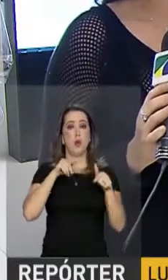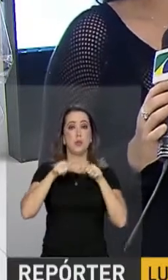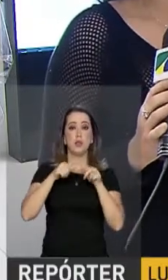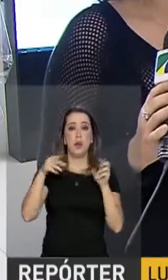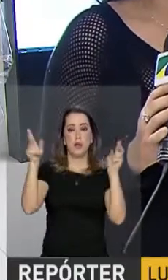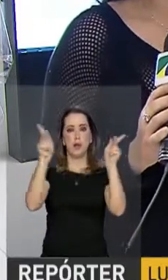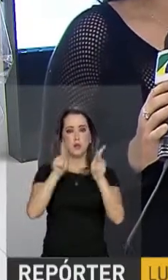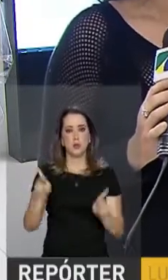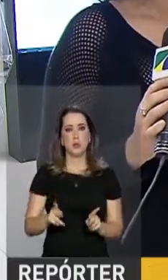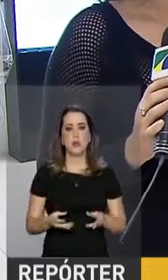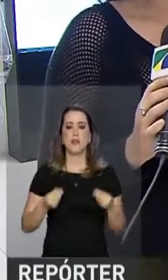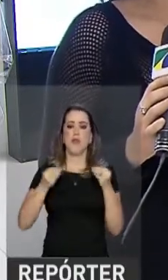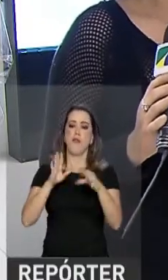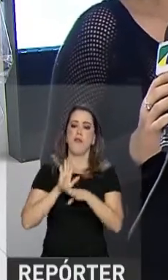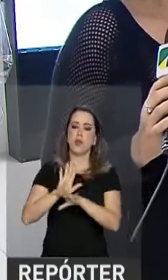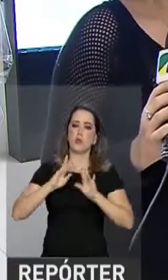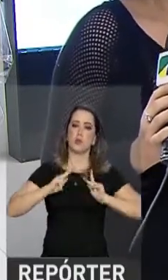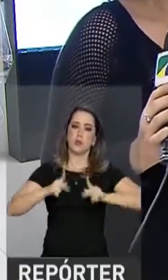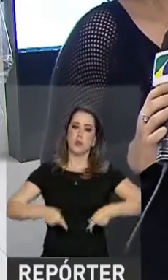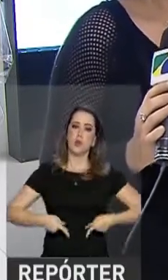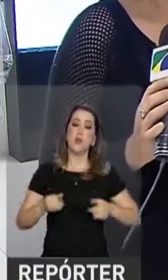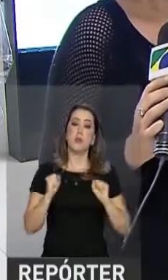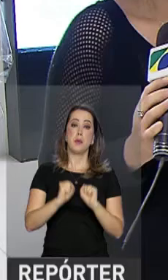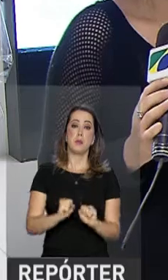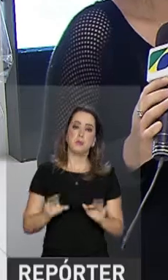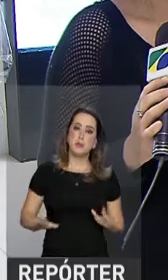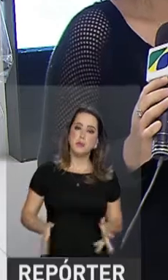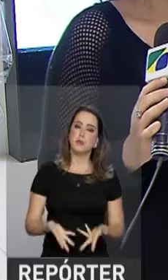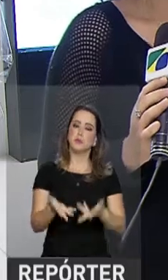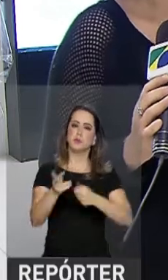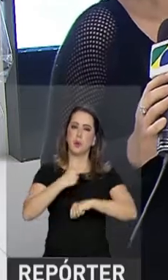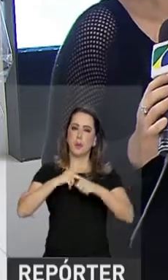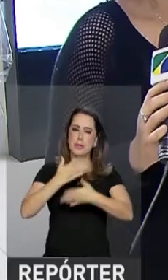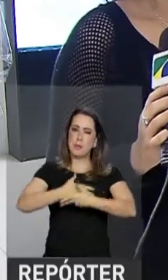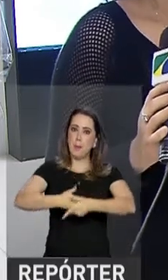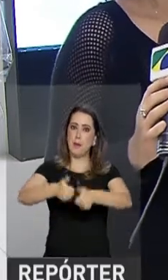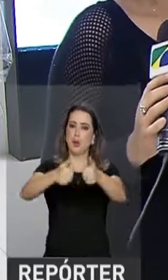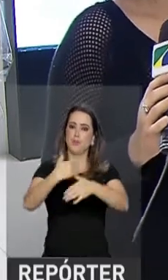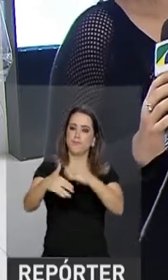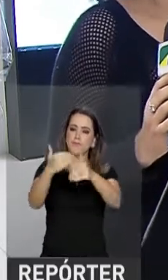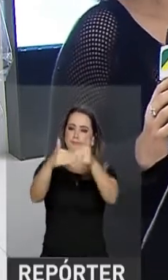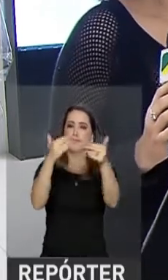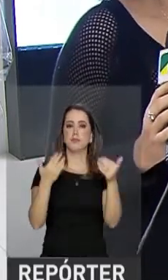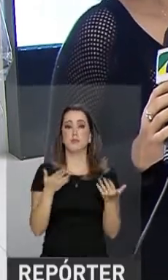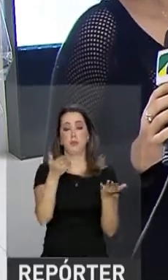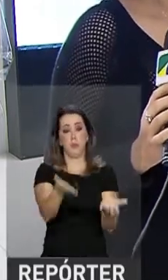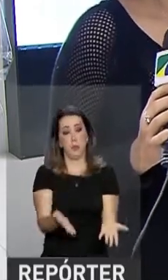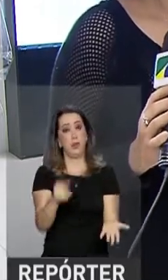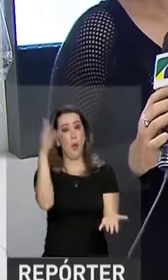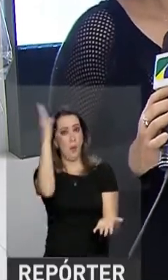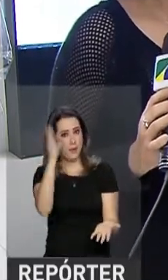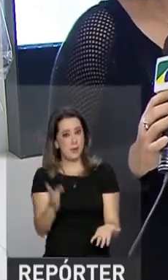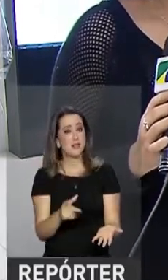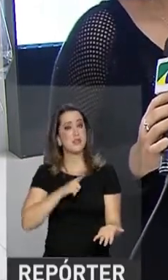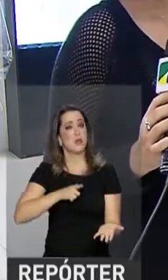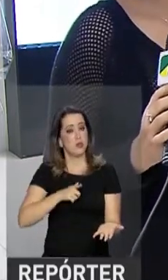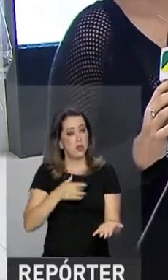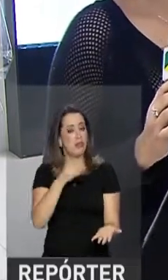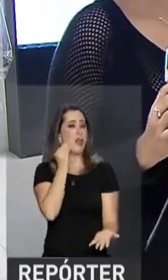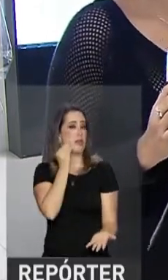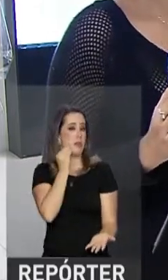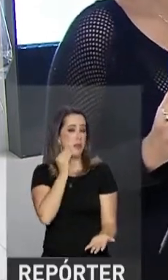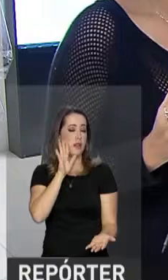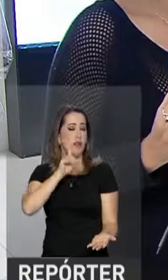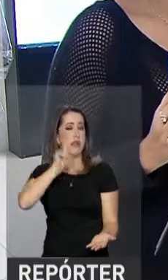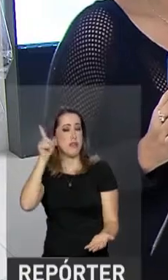levar ajuda humanitária e dar condições para que Bogaland possa se reerguer. Nesse quesito, o país tem a ensinar com o